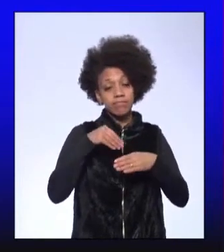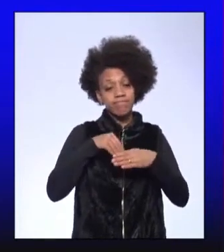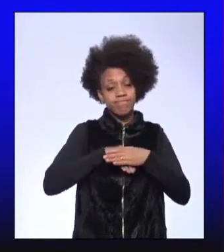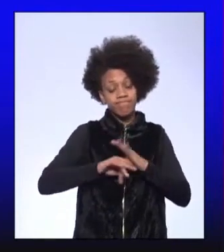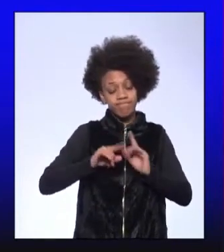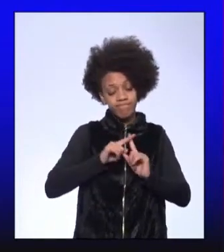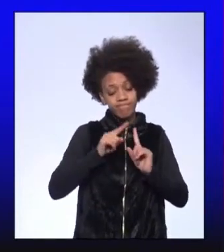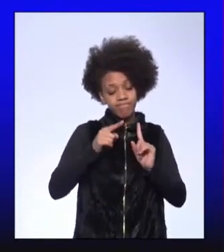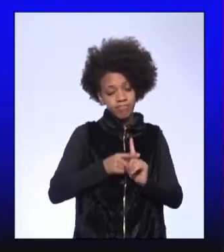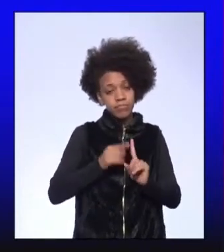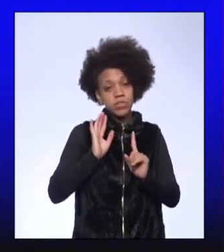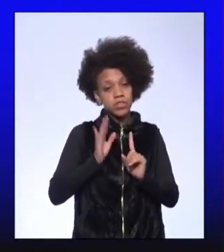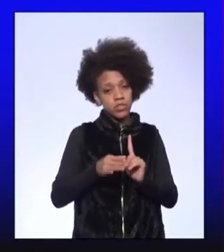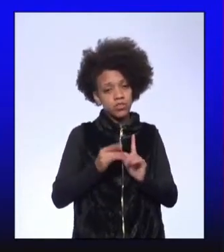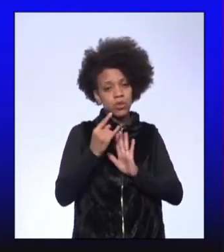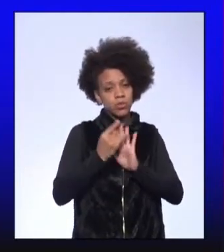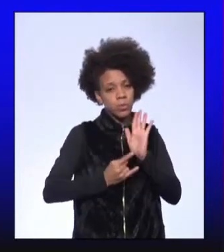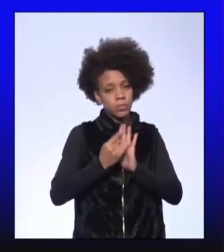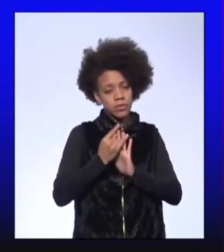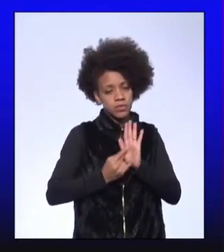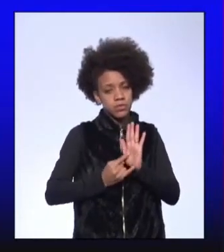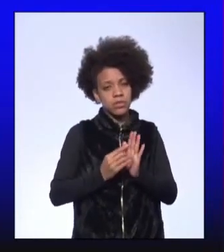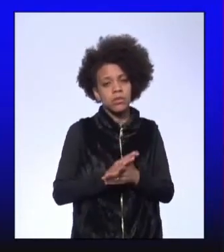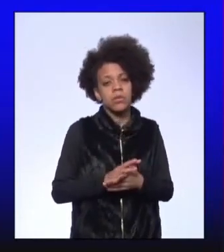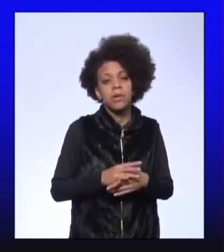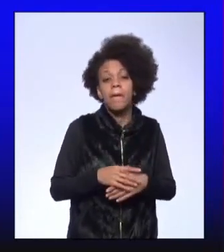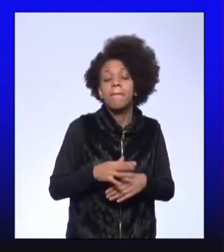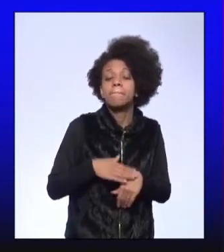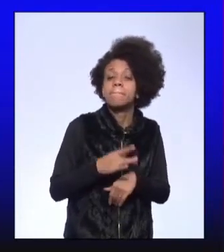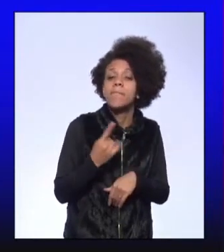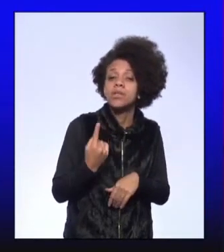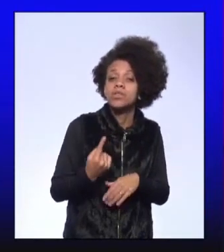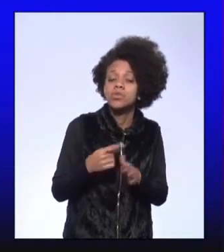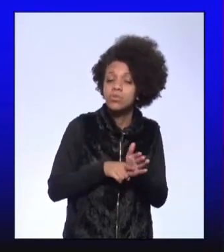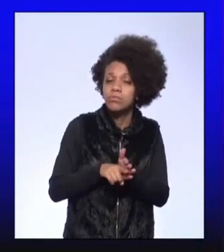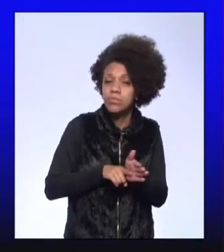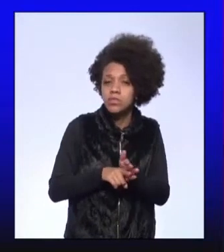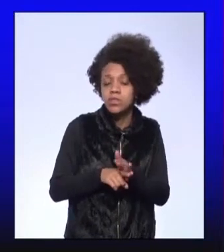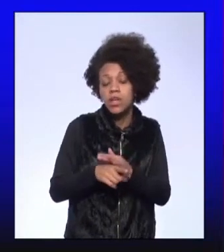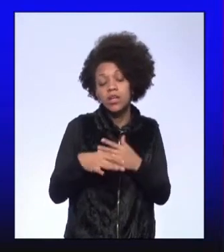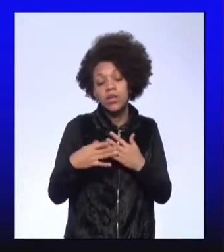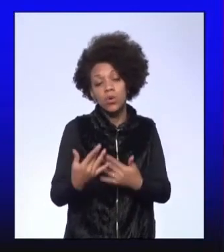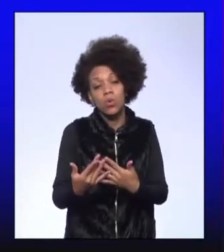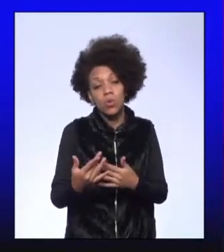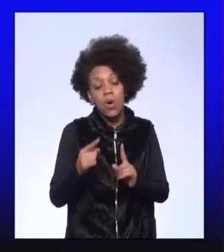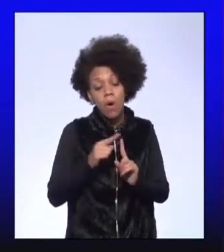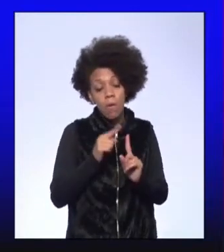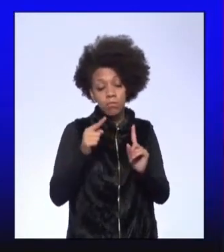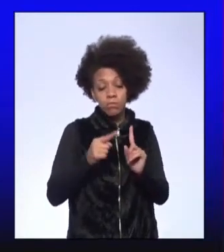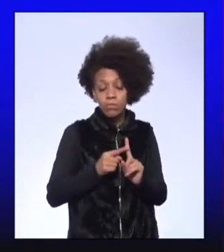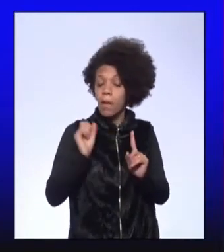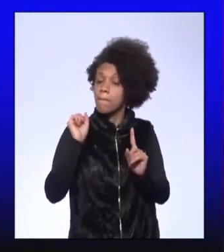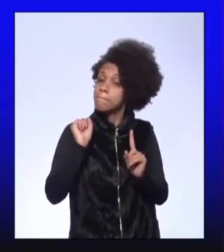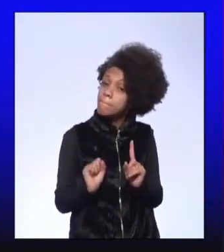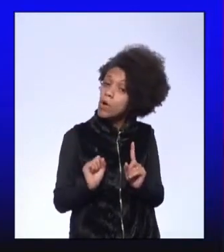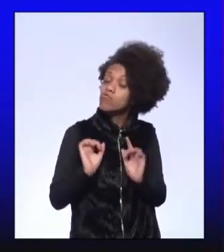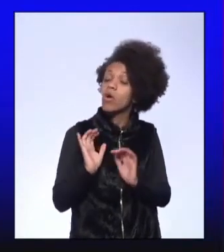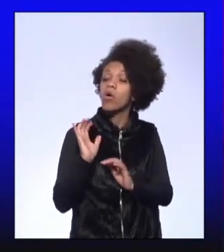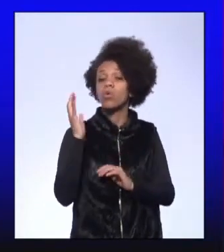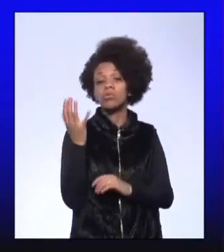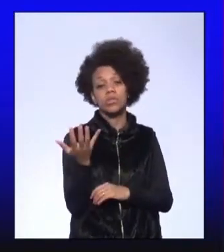já houve documentação de alguns casos, então esse é mais um dos vírus que, uma vez que acometa gestantes, pode